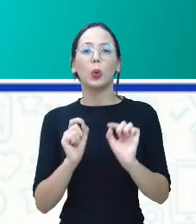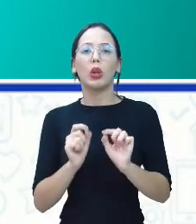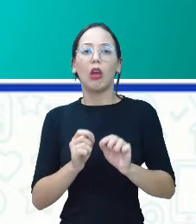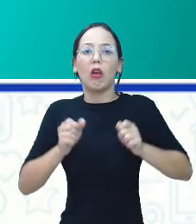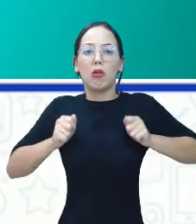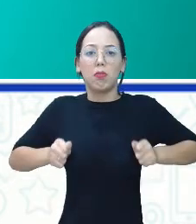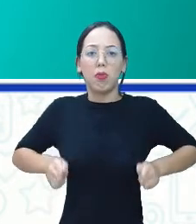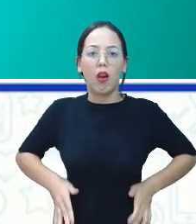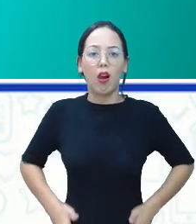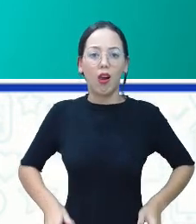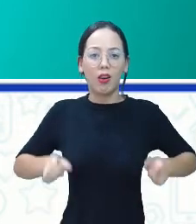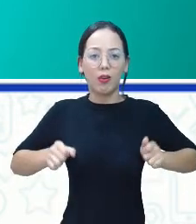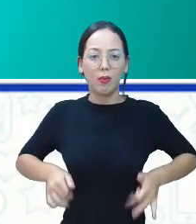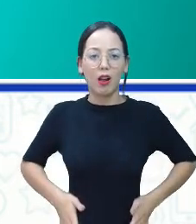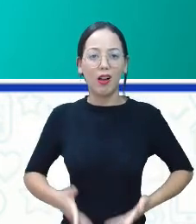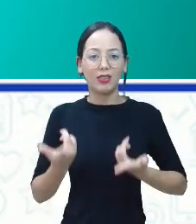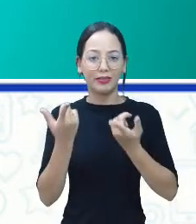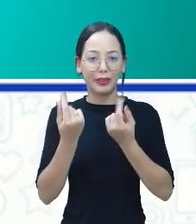gastos pessoais.